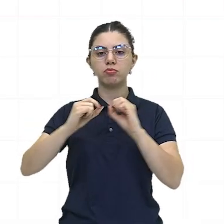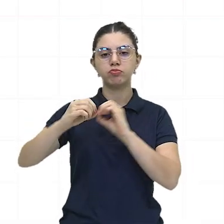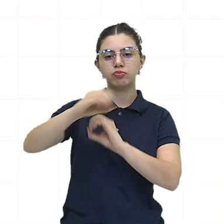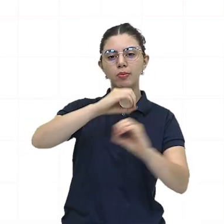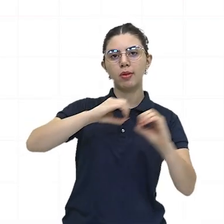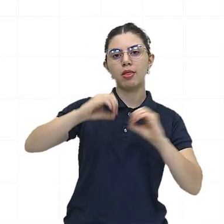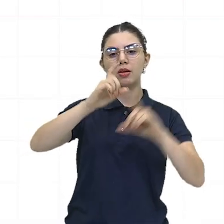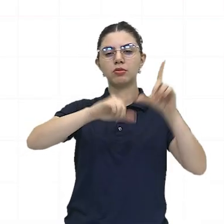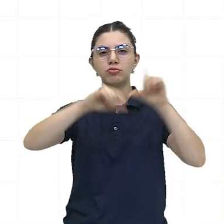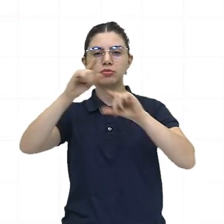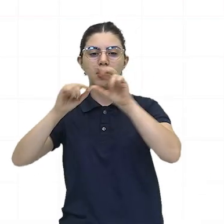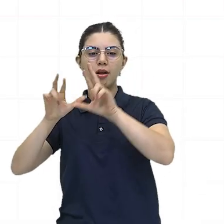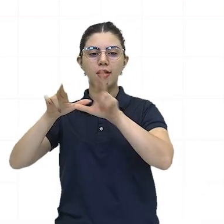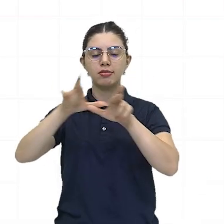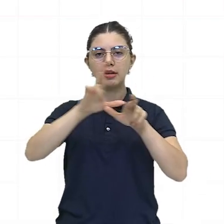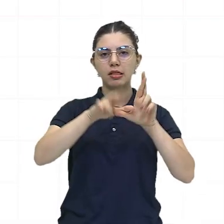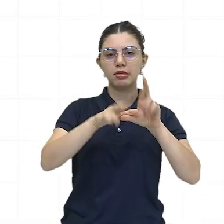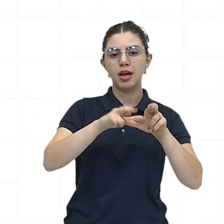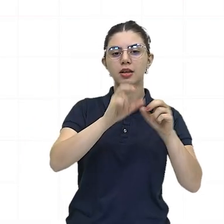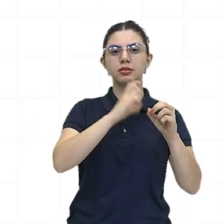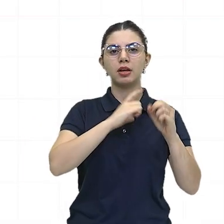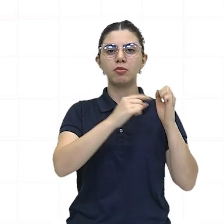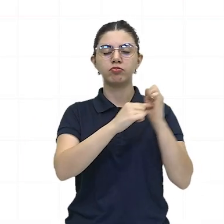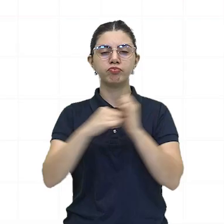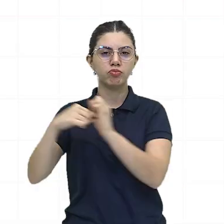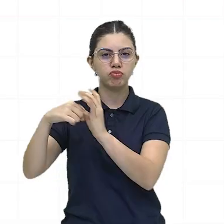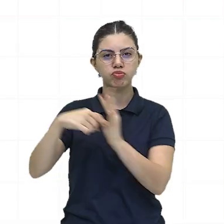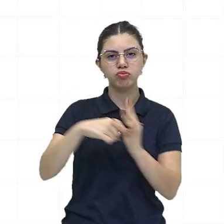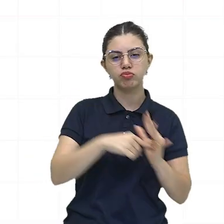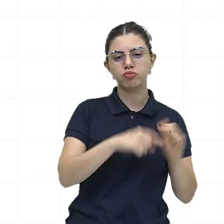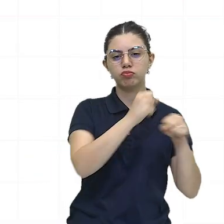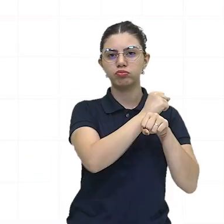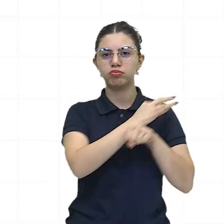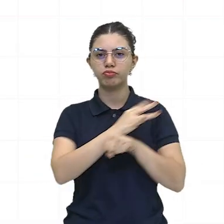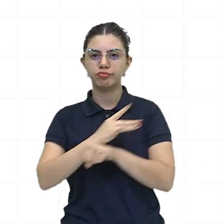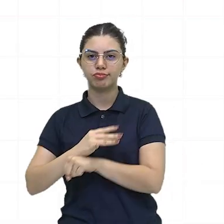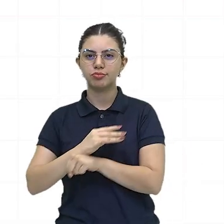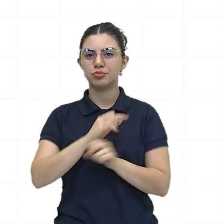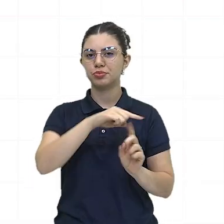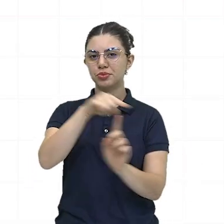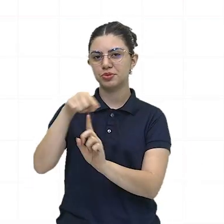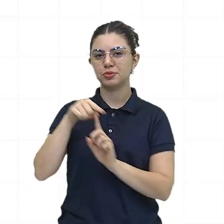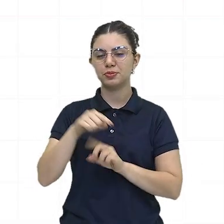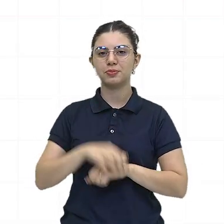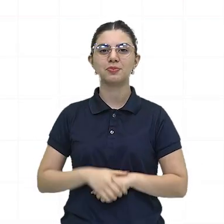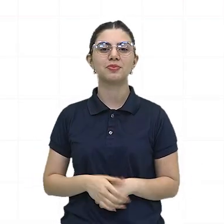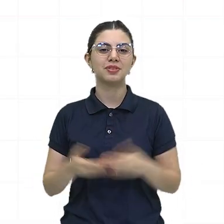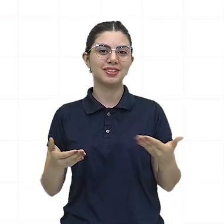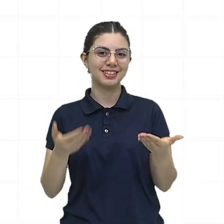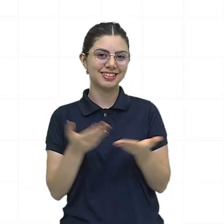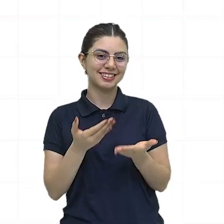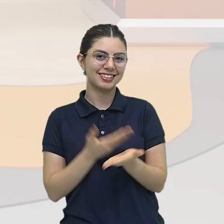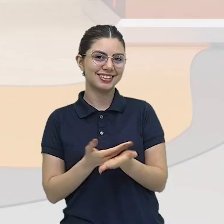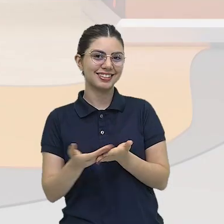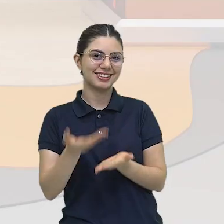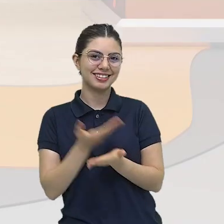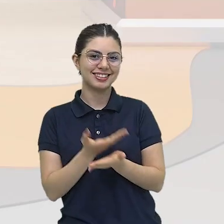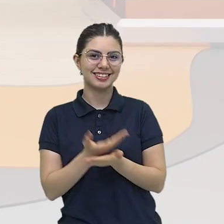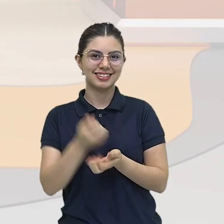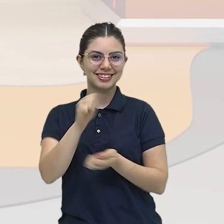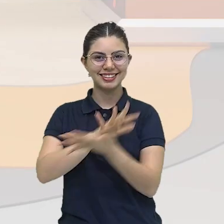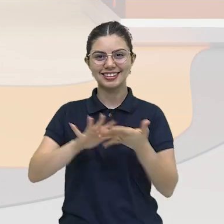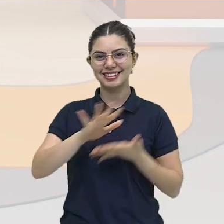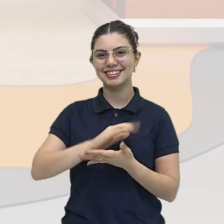os planetas, estrelas, satélites, cometas, asteroides e meteoros. Então, vamos